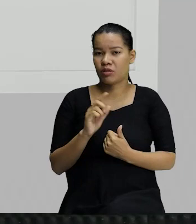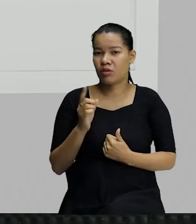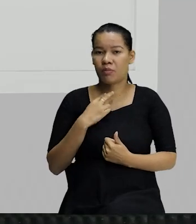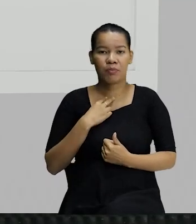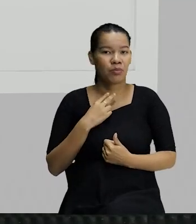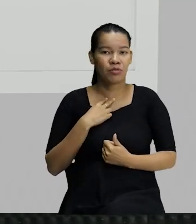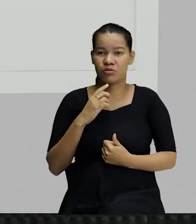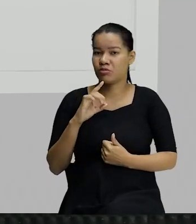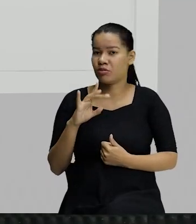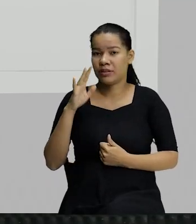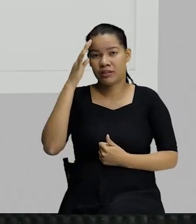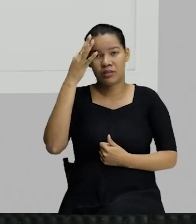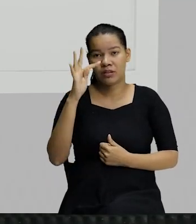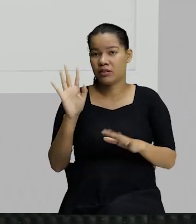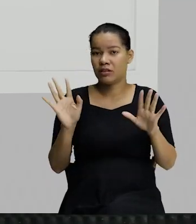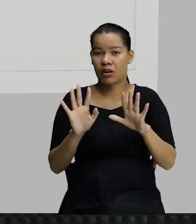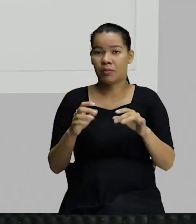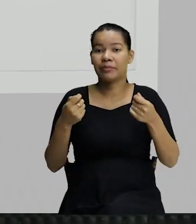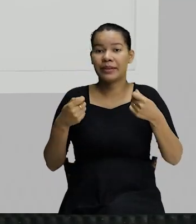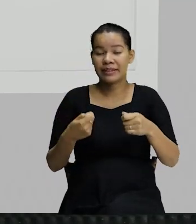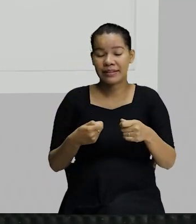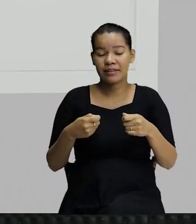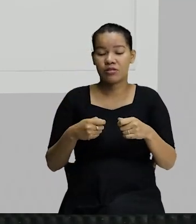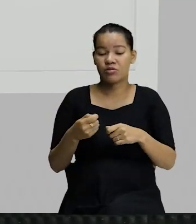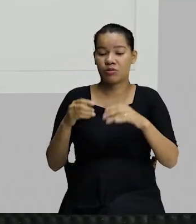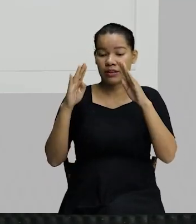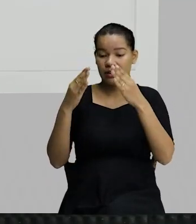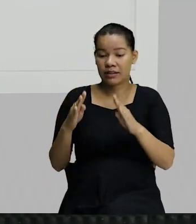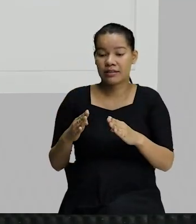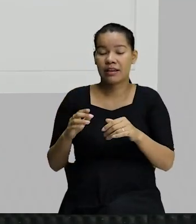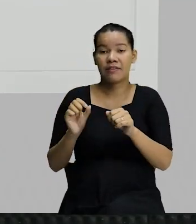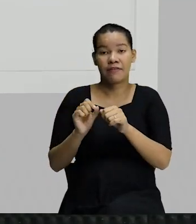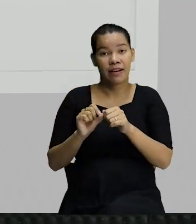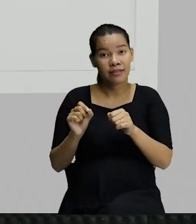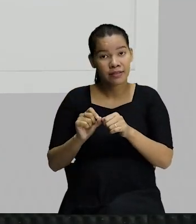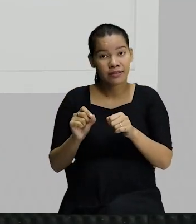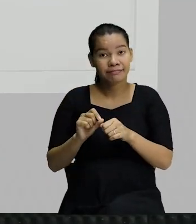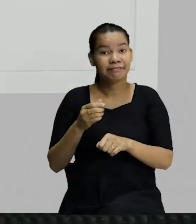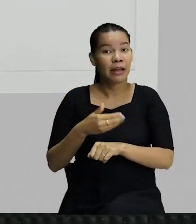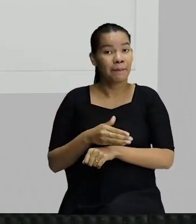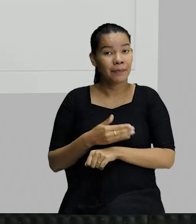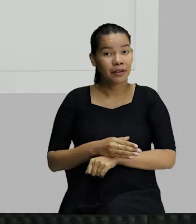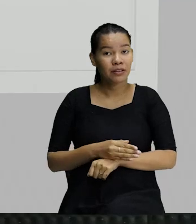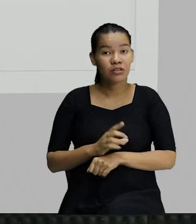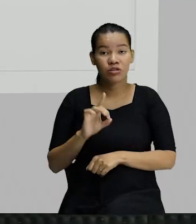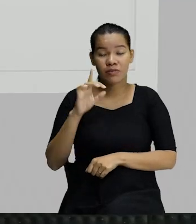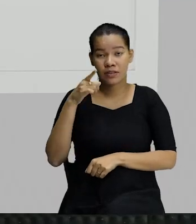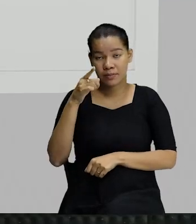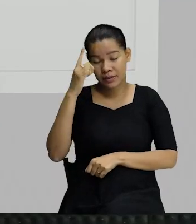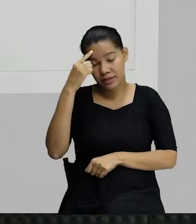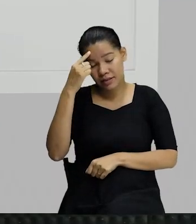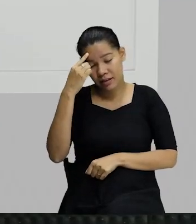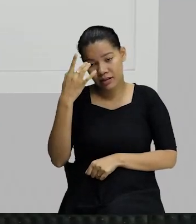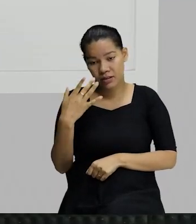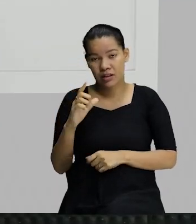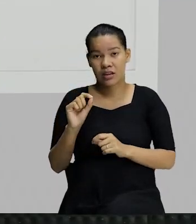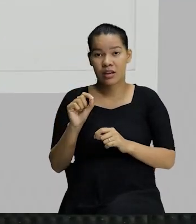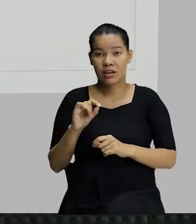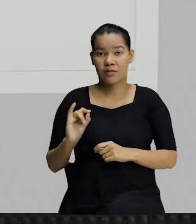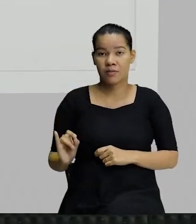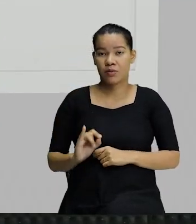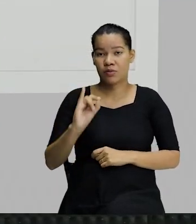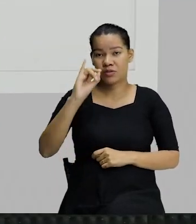vou ter de ir até a prática. Basta você pensar o seguinte, que é muito importante em Aristóteles isso aqui. Geralmente,